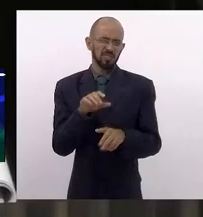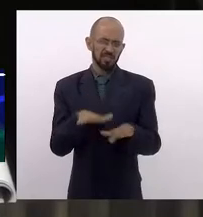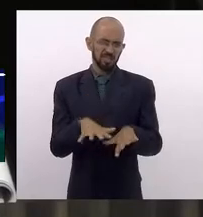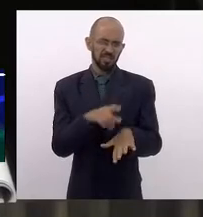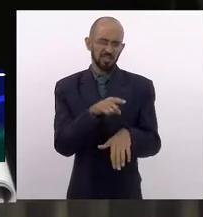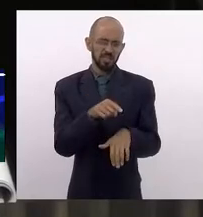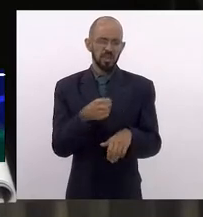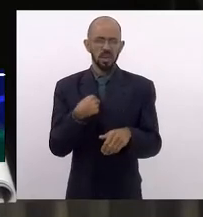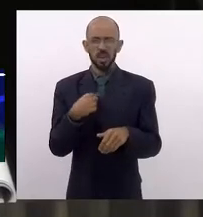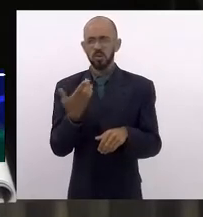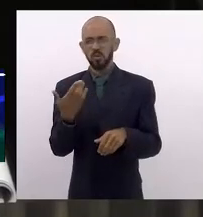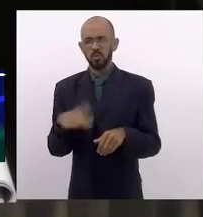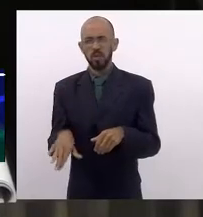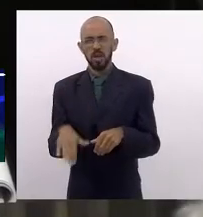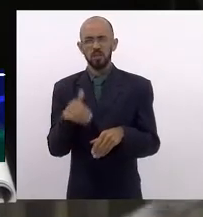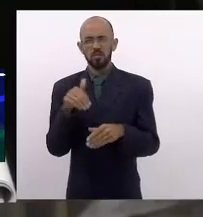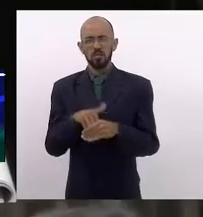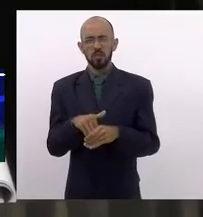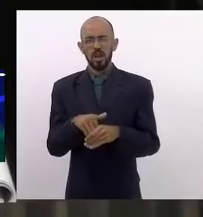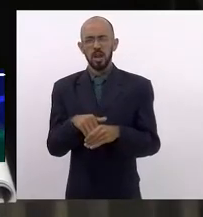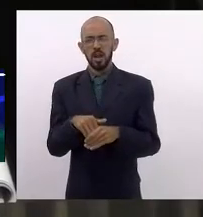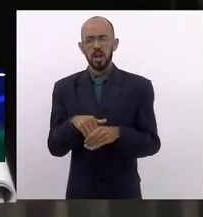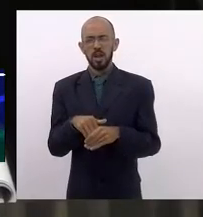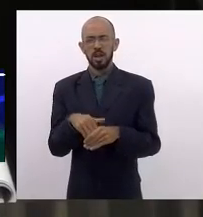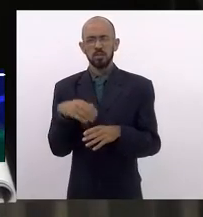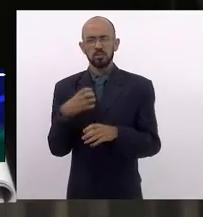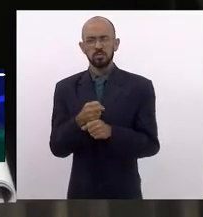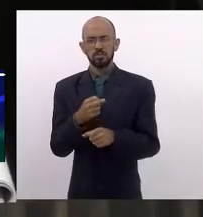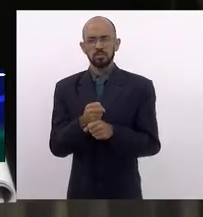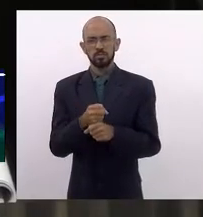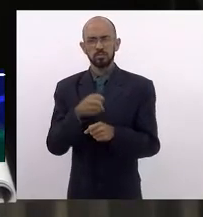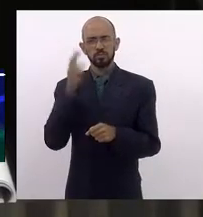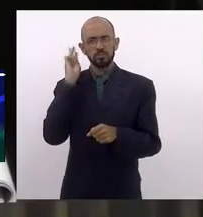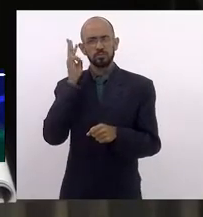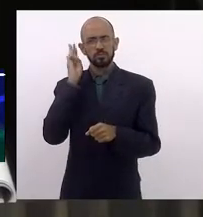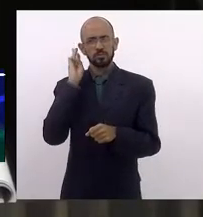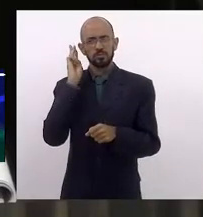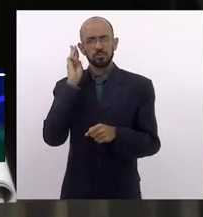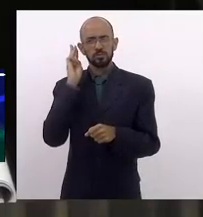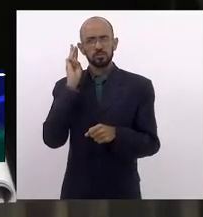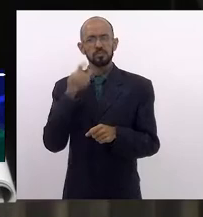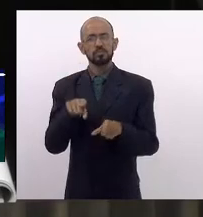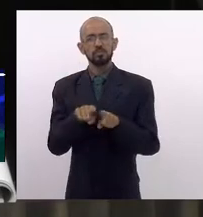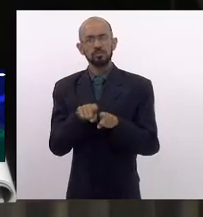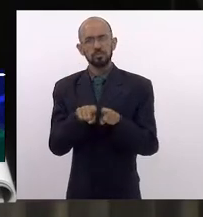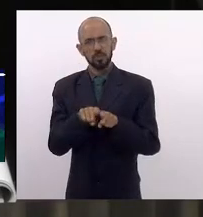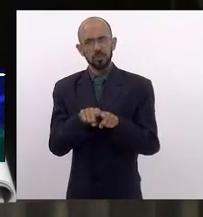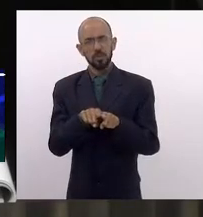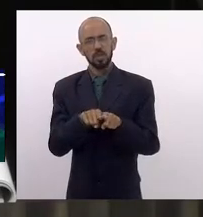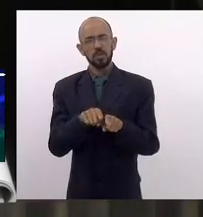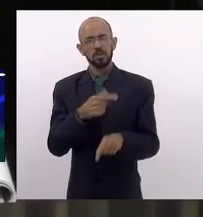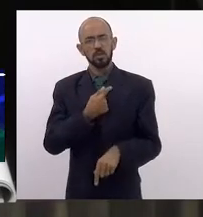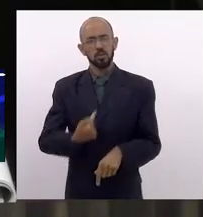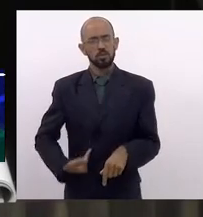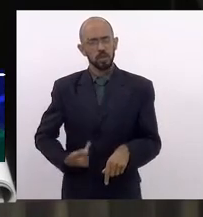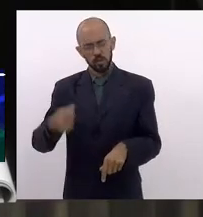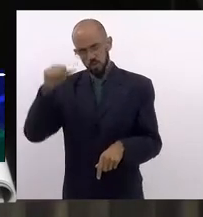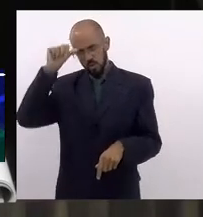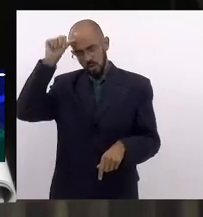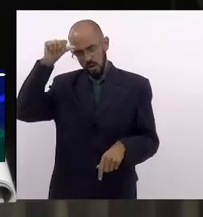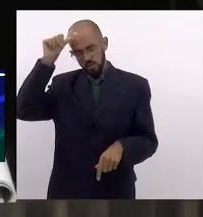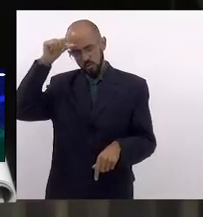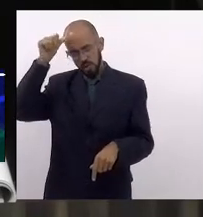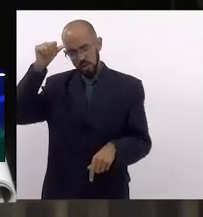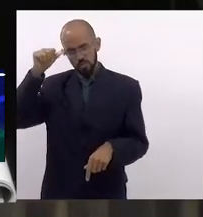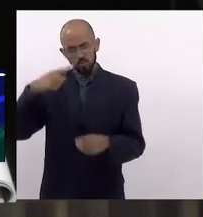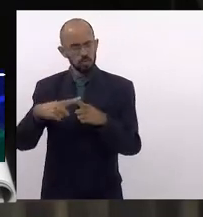a votar as contas do governador Wilson 20 som e também do governador Cláudio Cássio